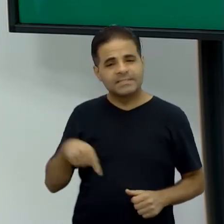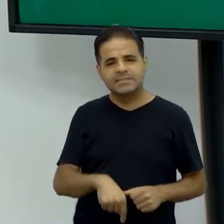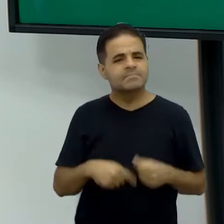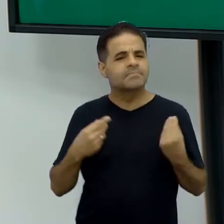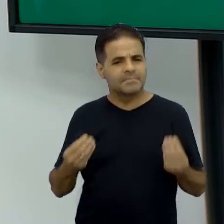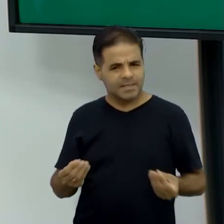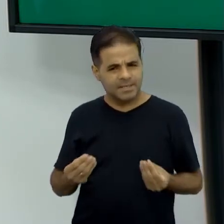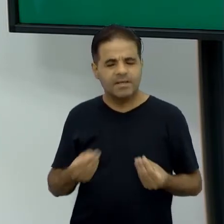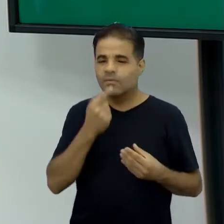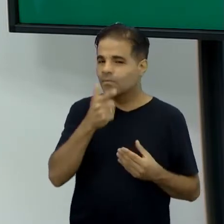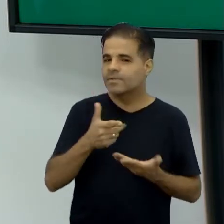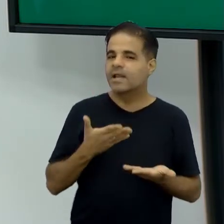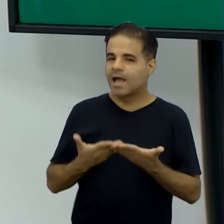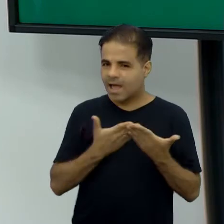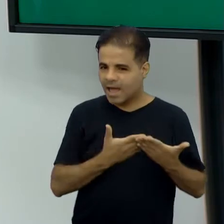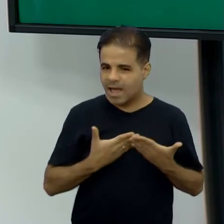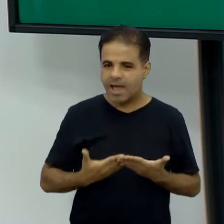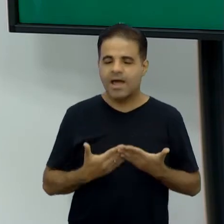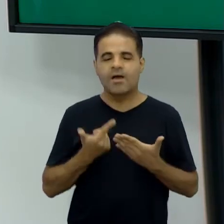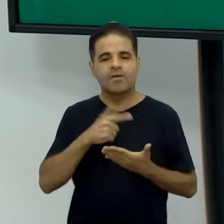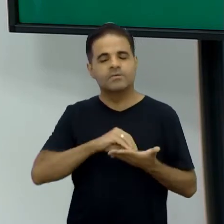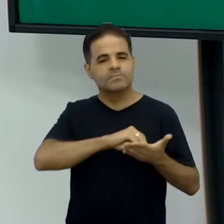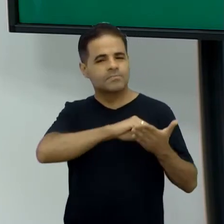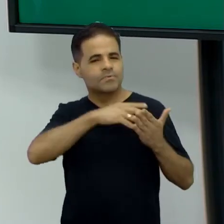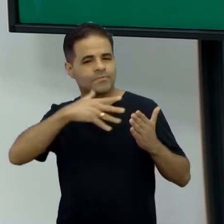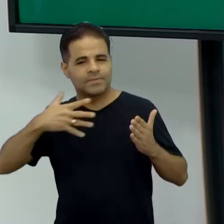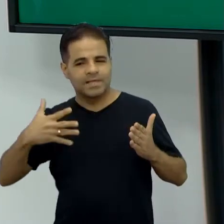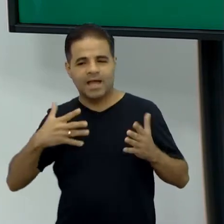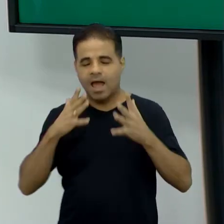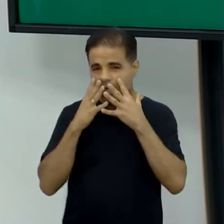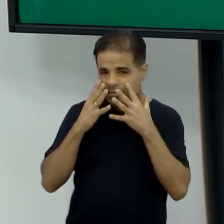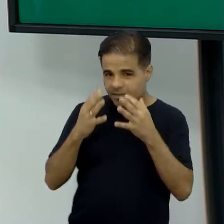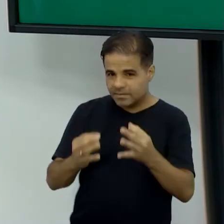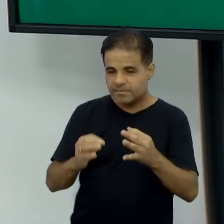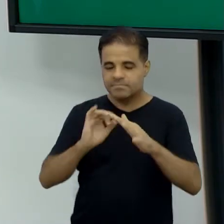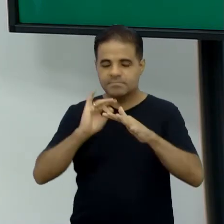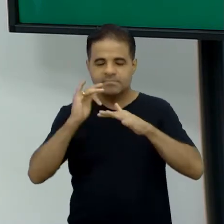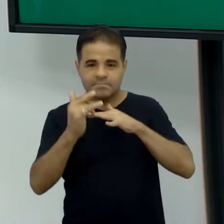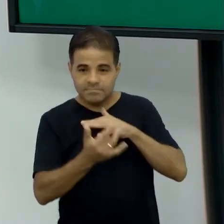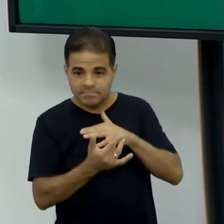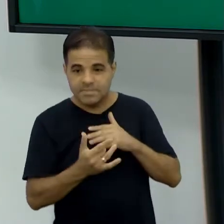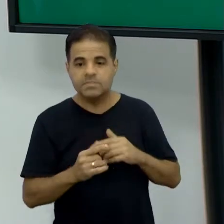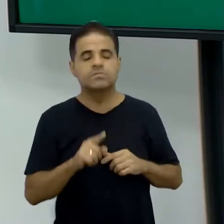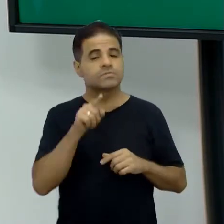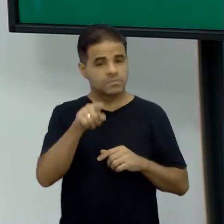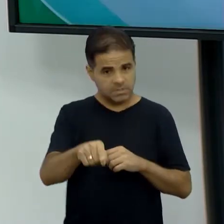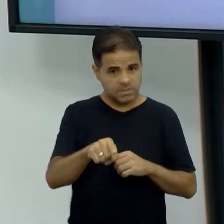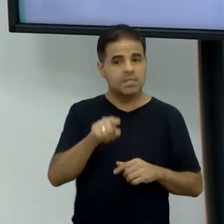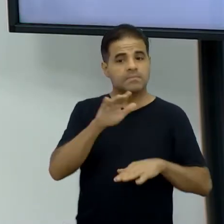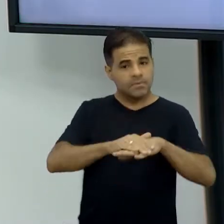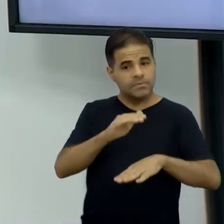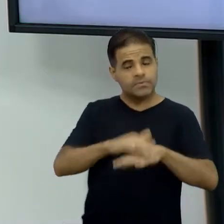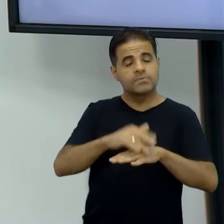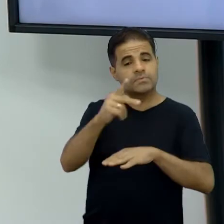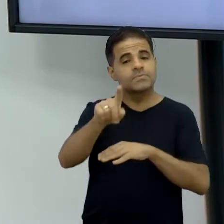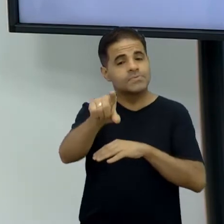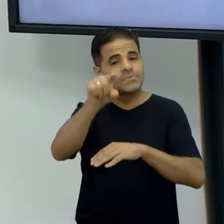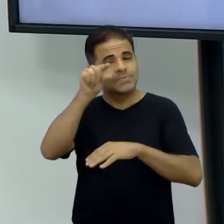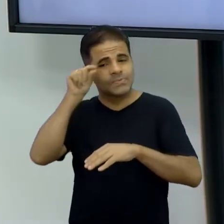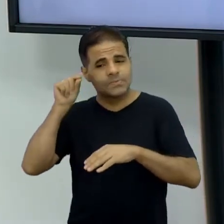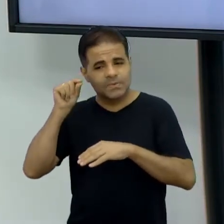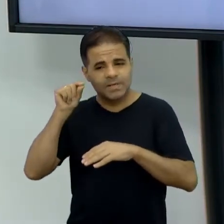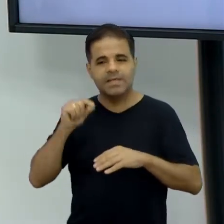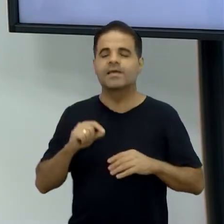para mais uma aula do nosso aprofundamento Se Liga na Mídia, aprofundamento esse que você escolheu e que a